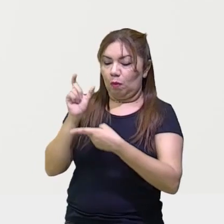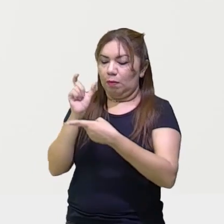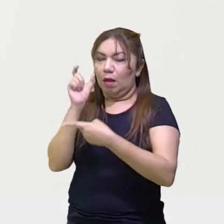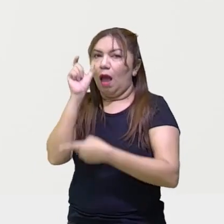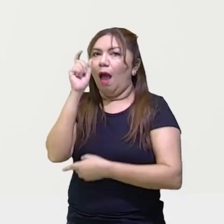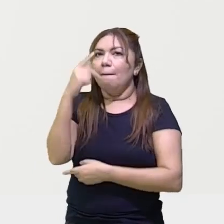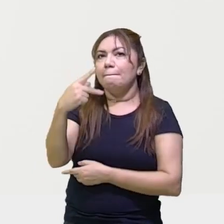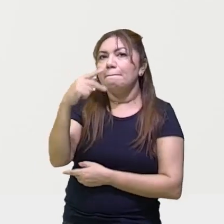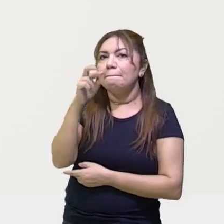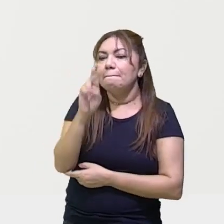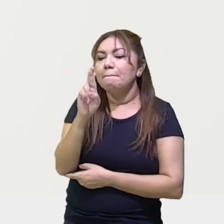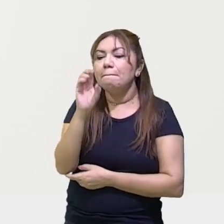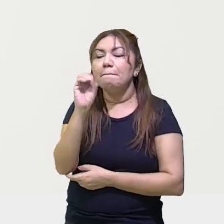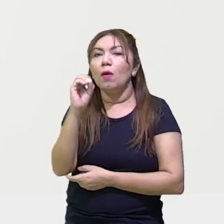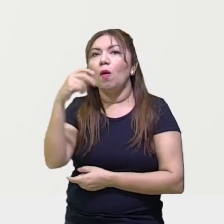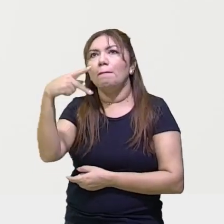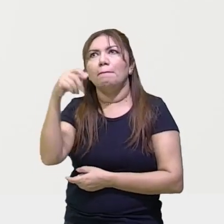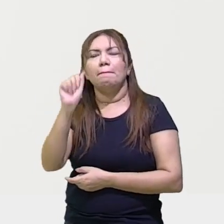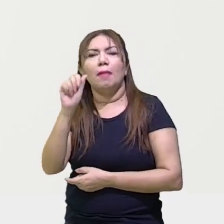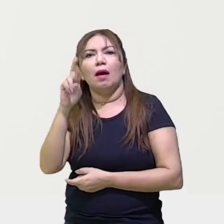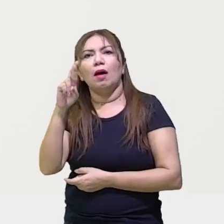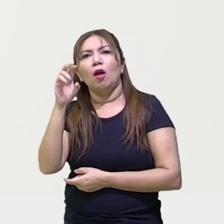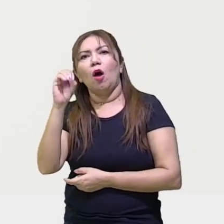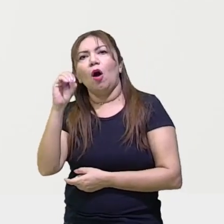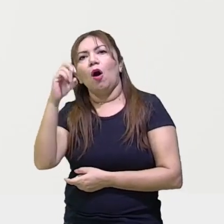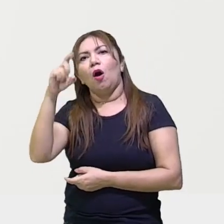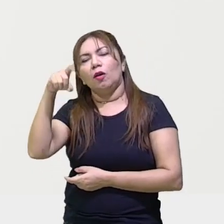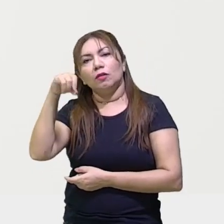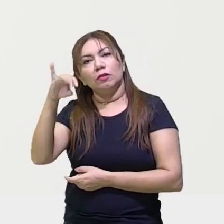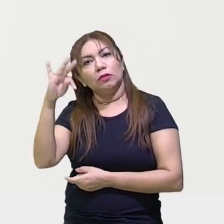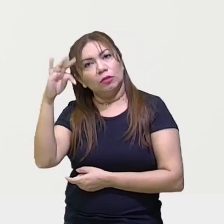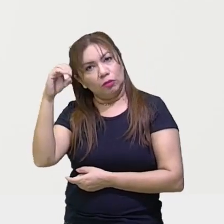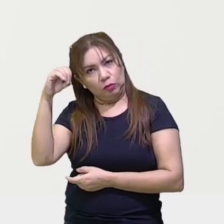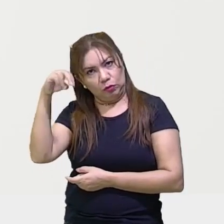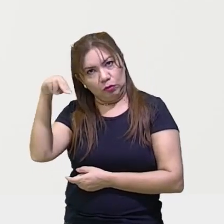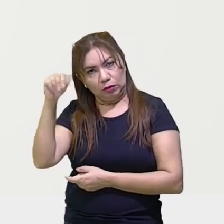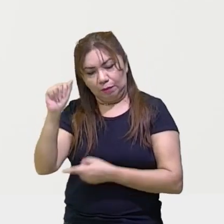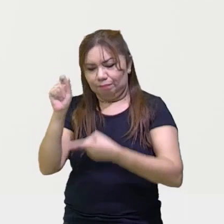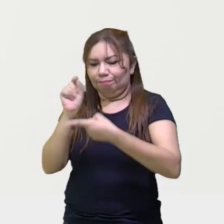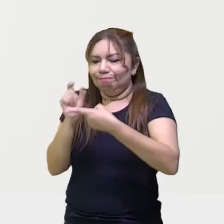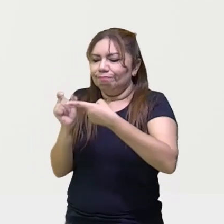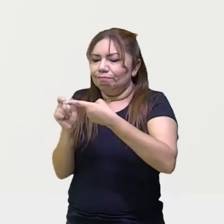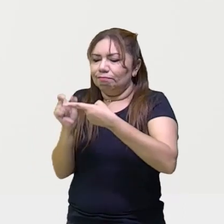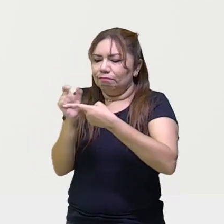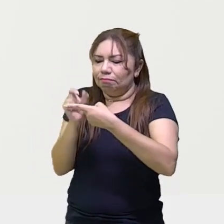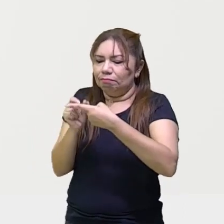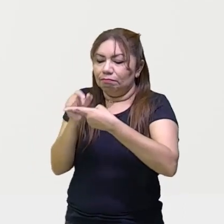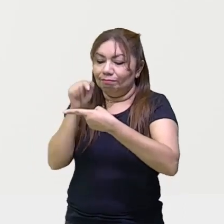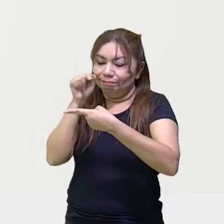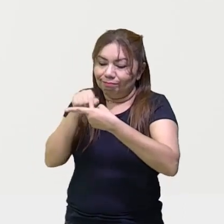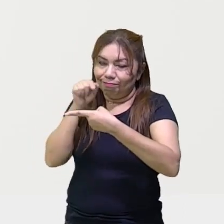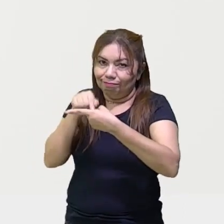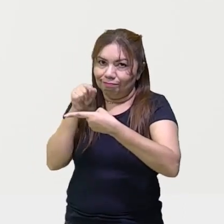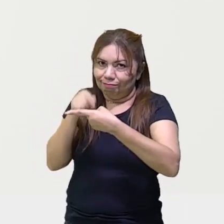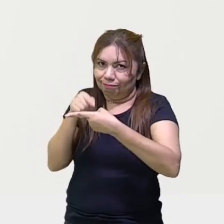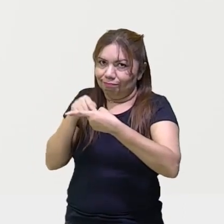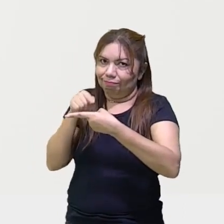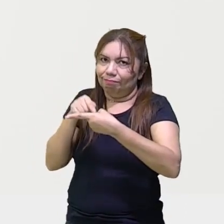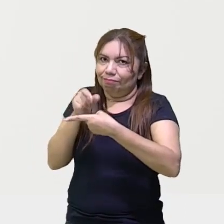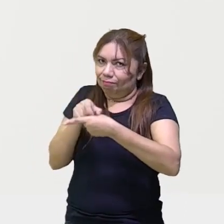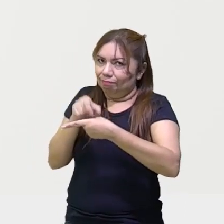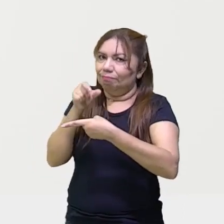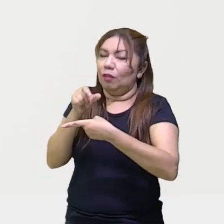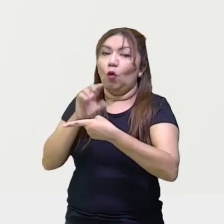proparoxítonos. Todas as palavras proparoxítonas devem ser acentuadas. Gente, olha só aqui,